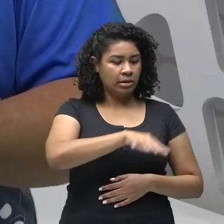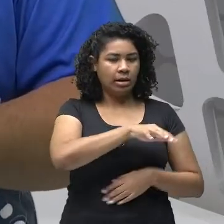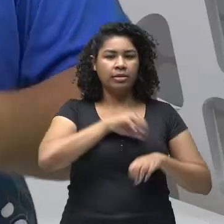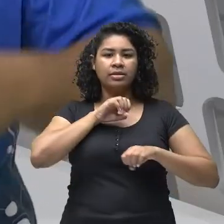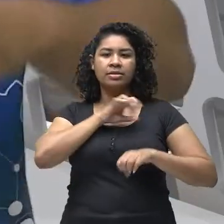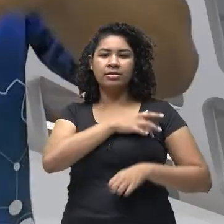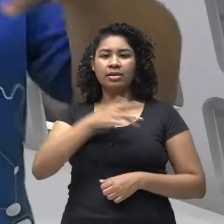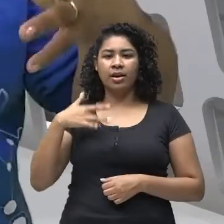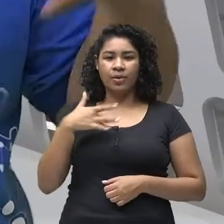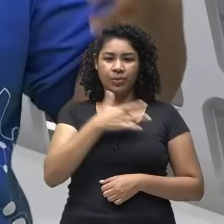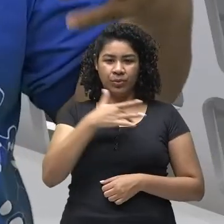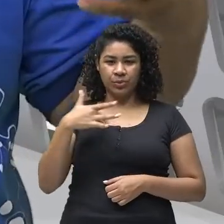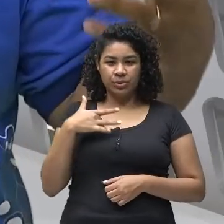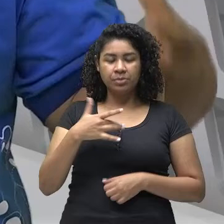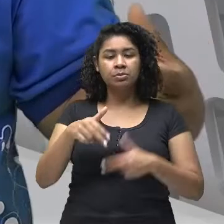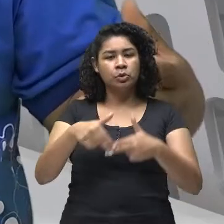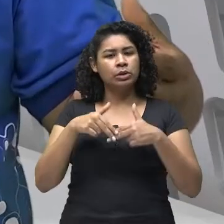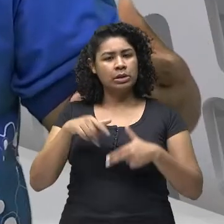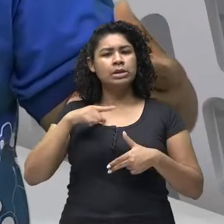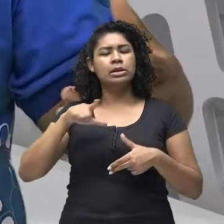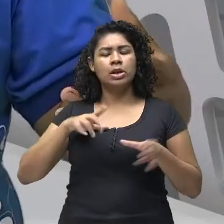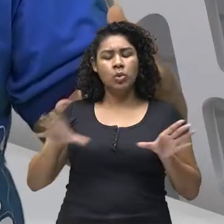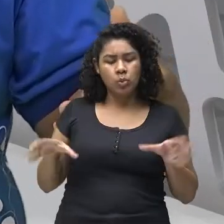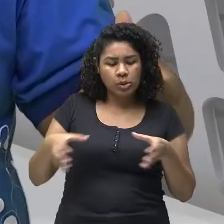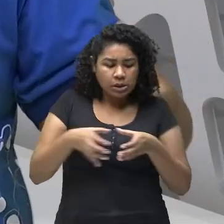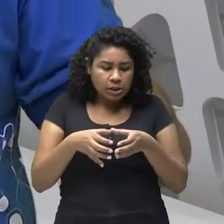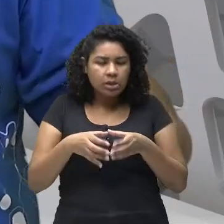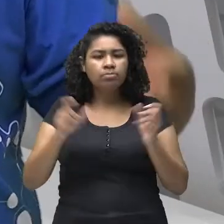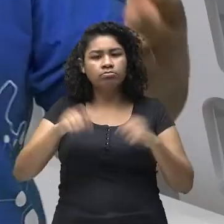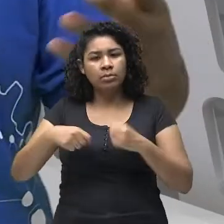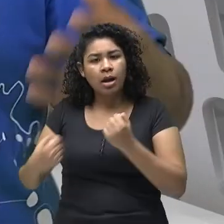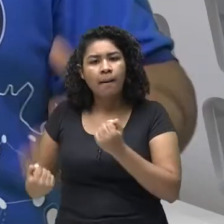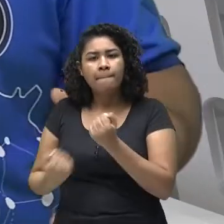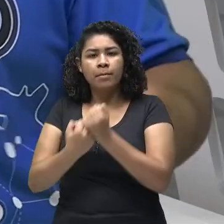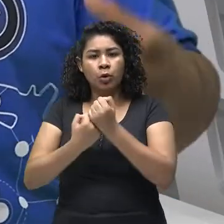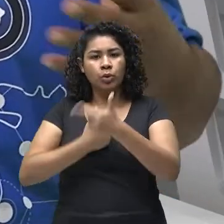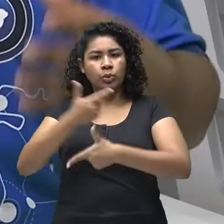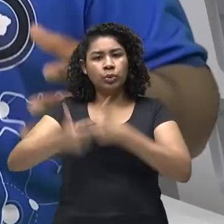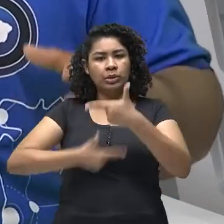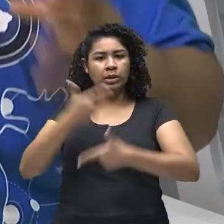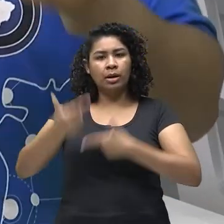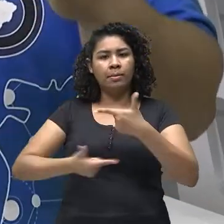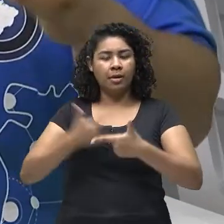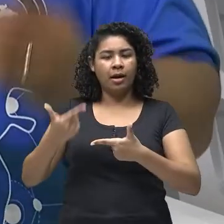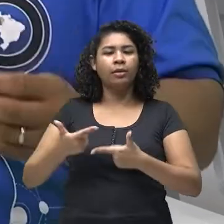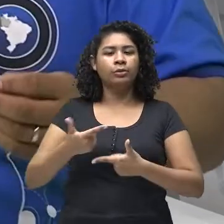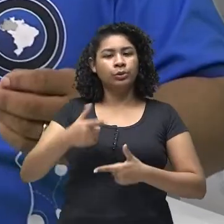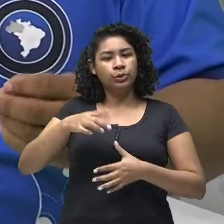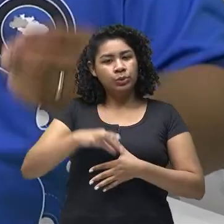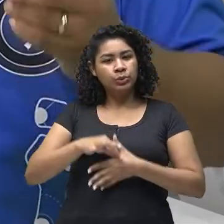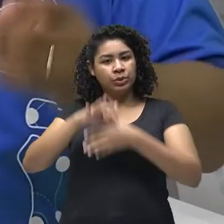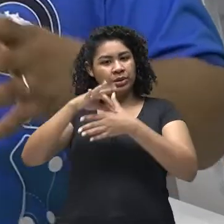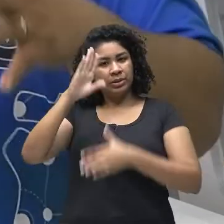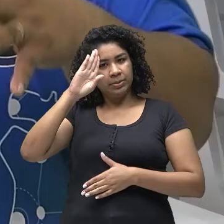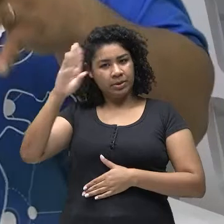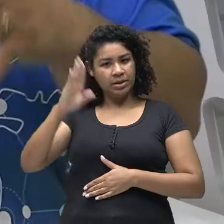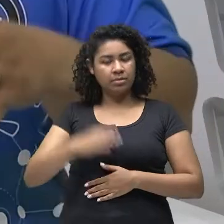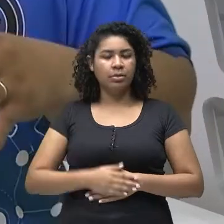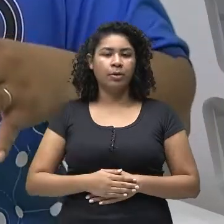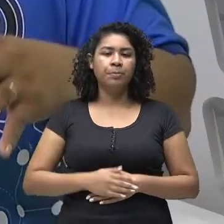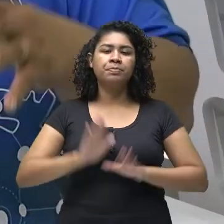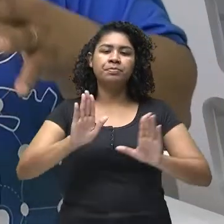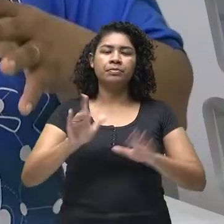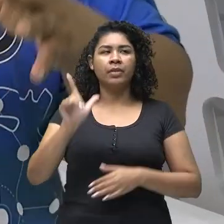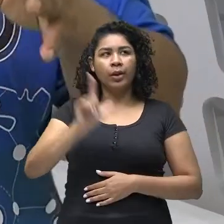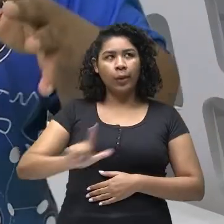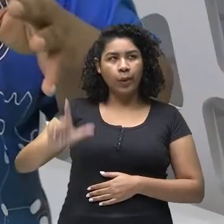criado todo um aparato que facilite o trabalho de governar. Claro que nós não podemos